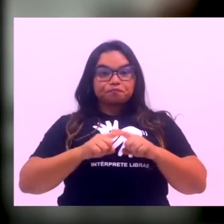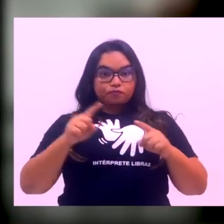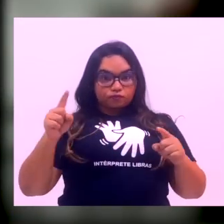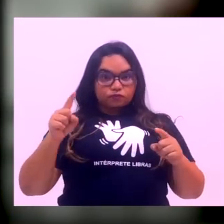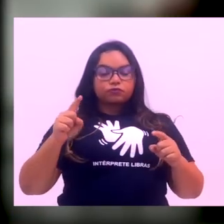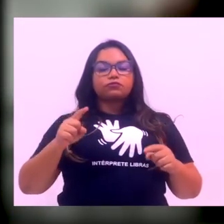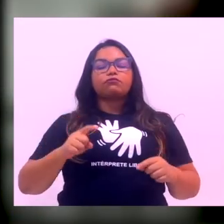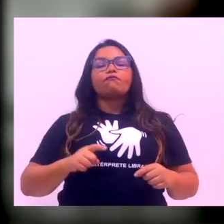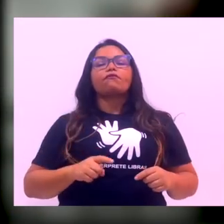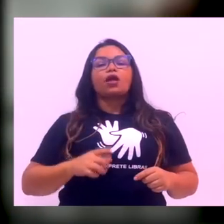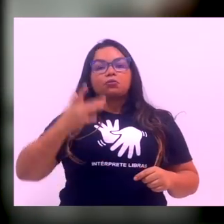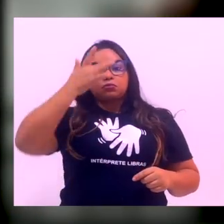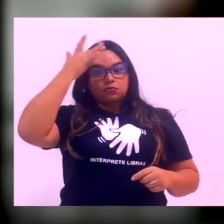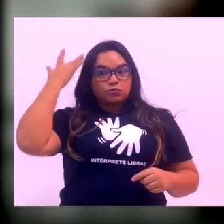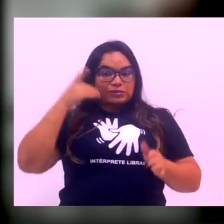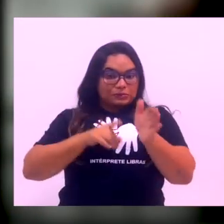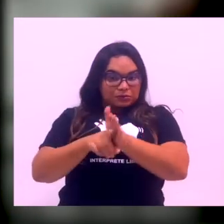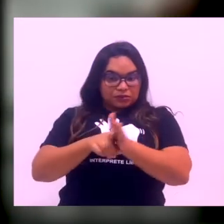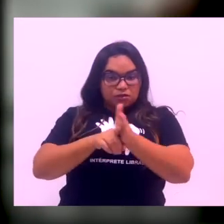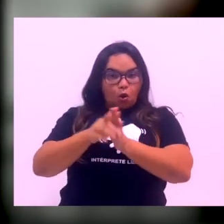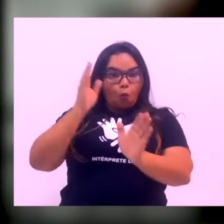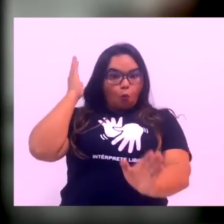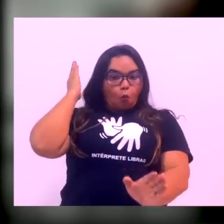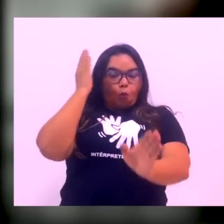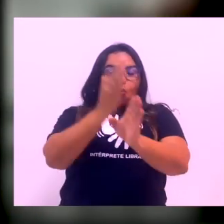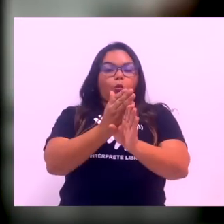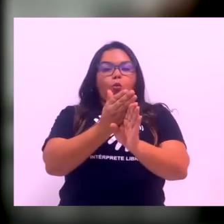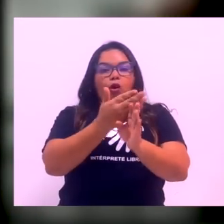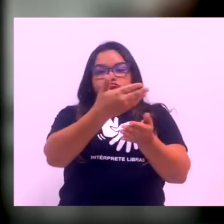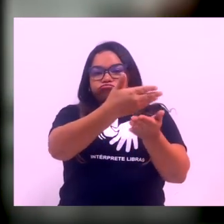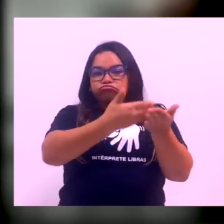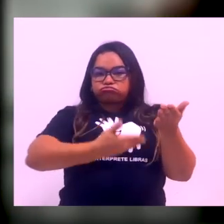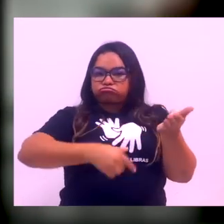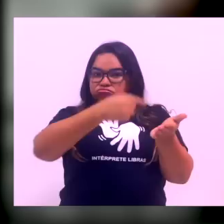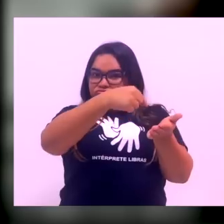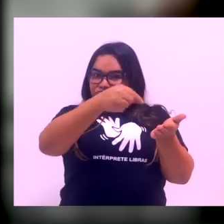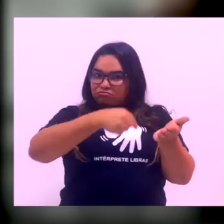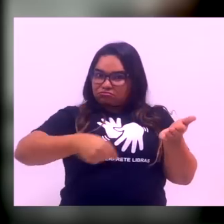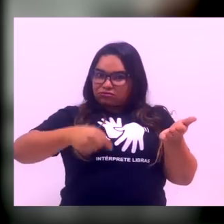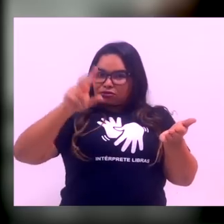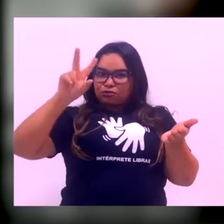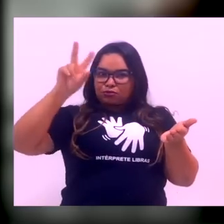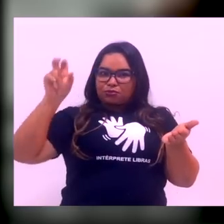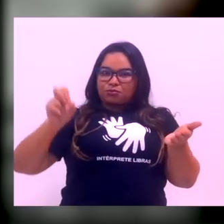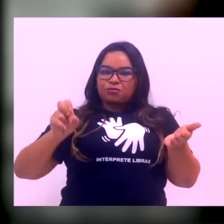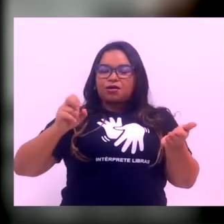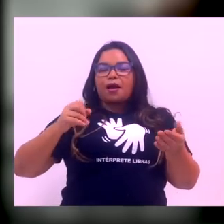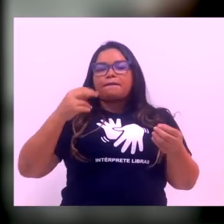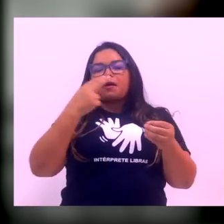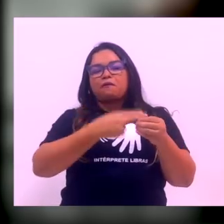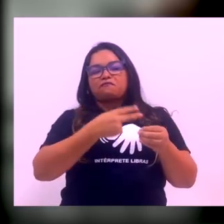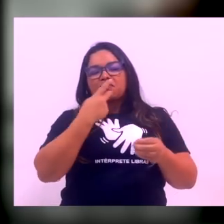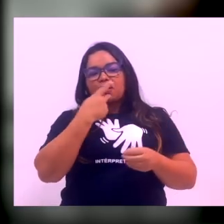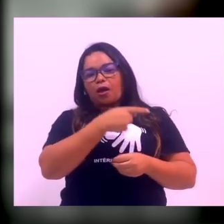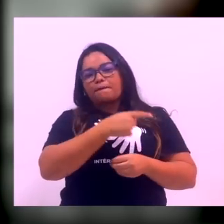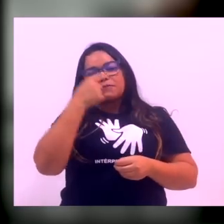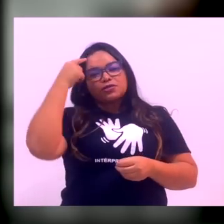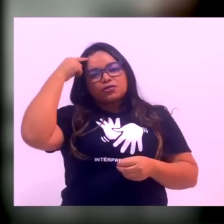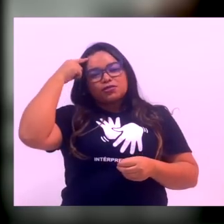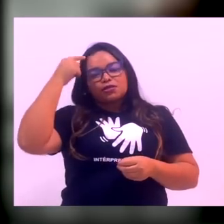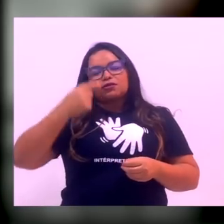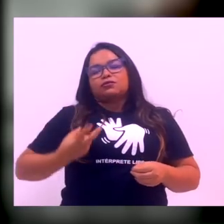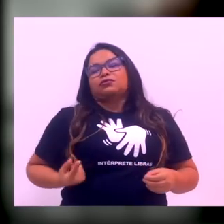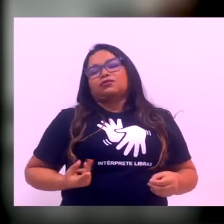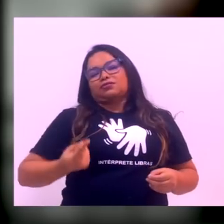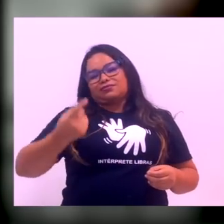superado. Aqui está uma inscrição que foi encontrada selada por um selo de Nabucodonosor. E ela diz que dure